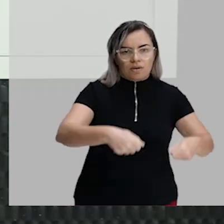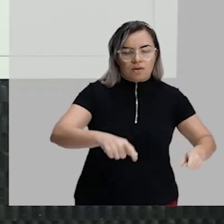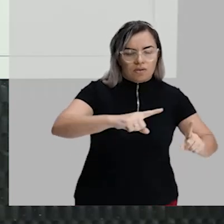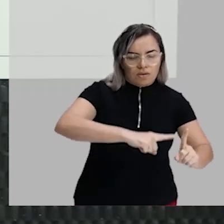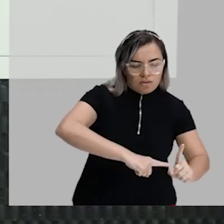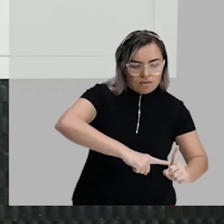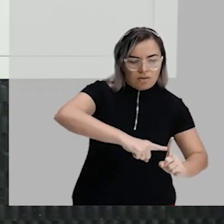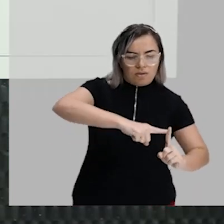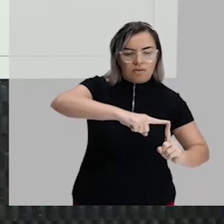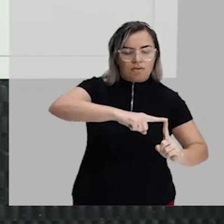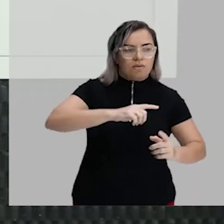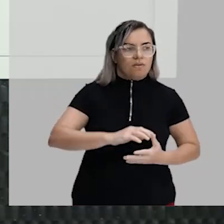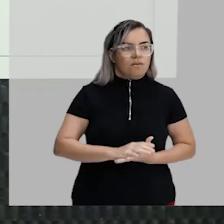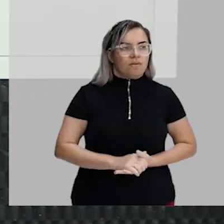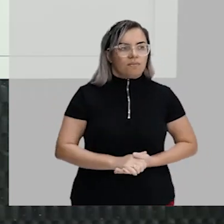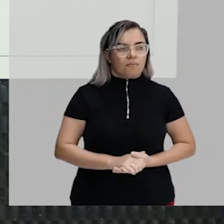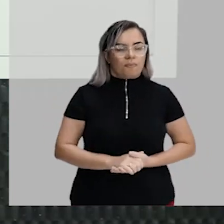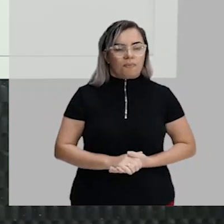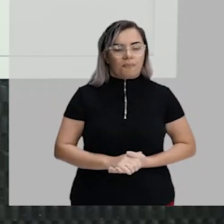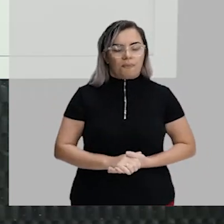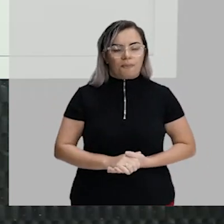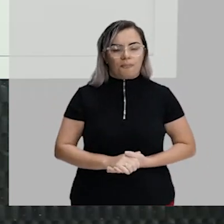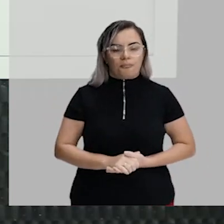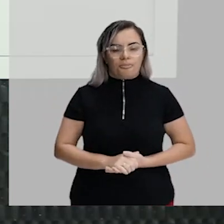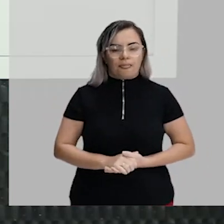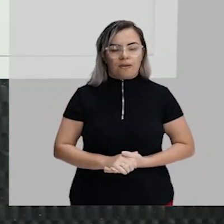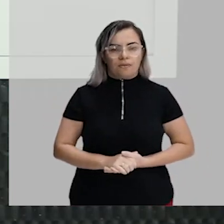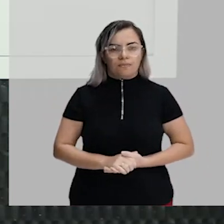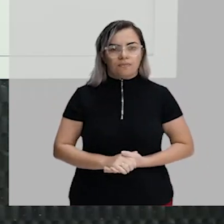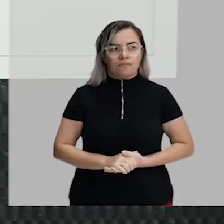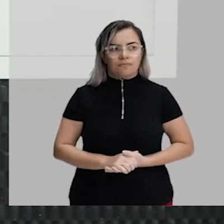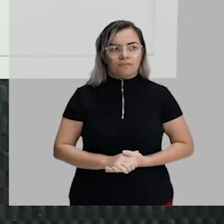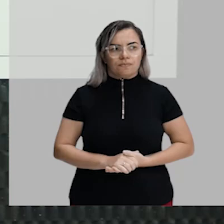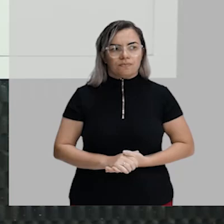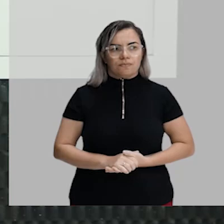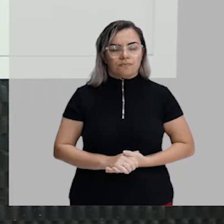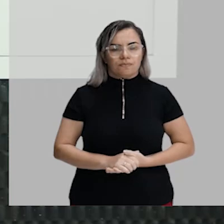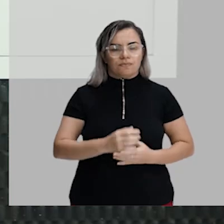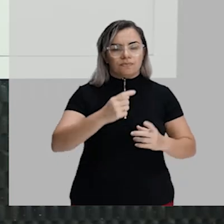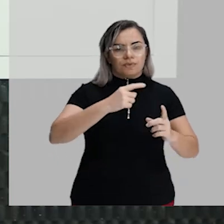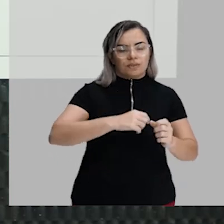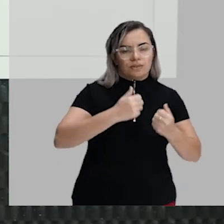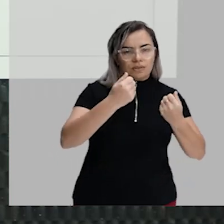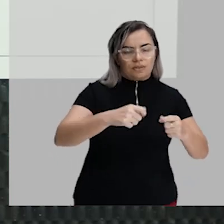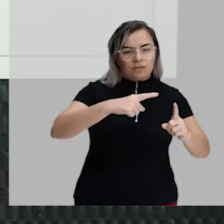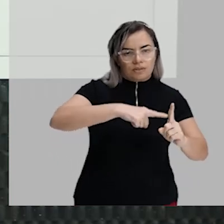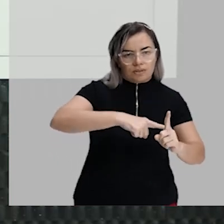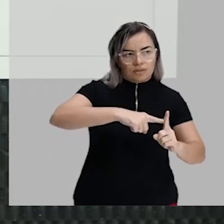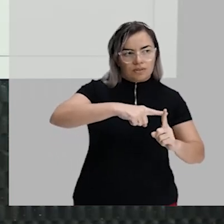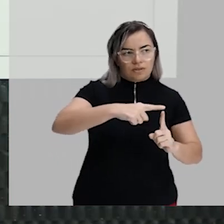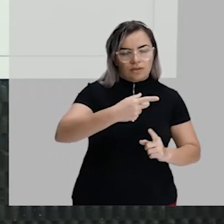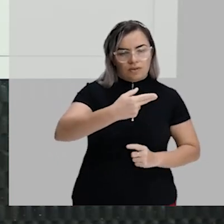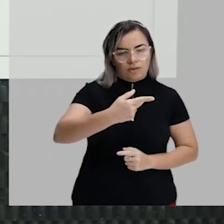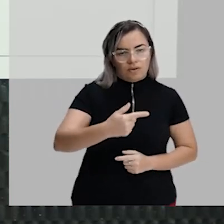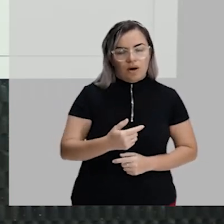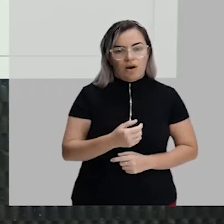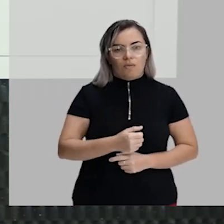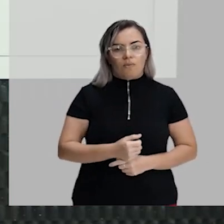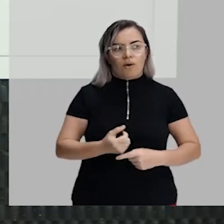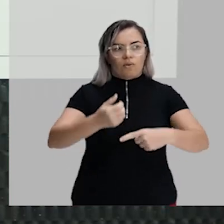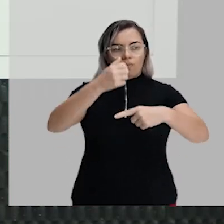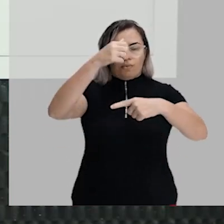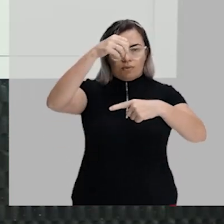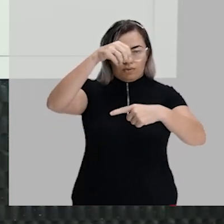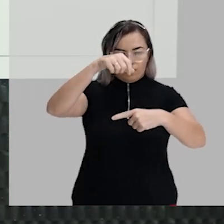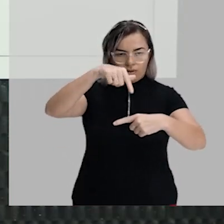A capacidade térmica, ele é dado pela quantidade de calor dividido pela variação da